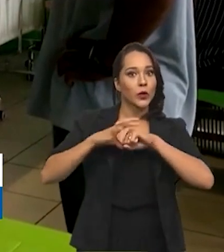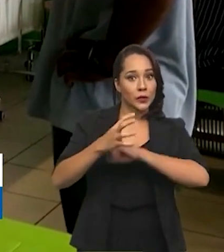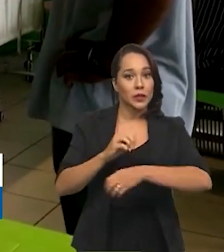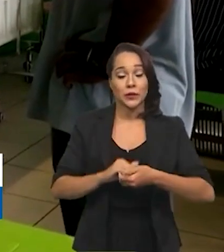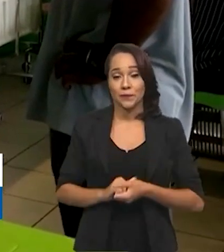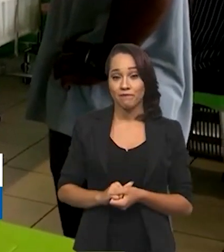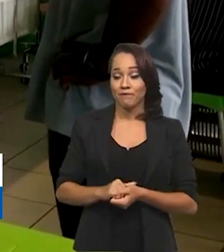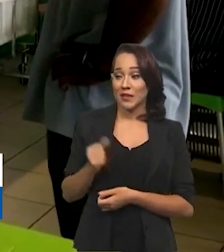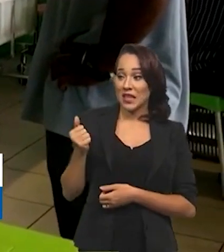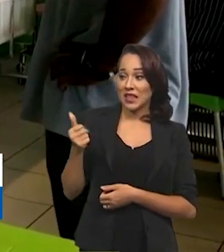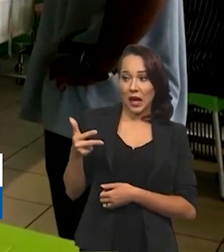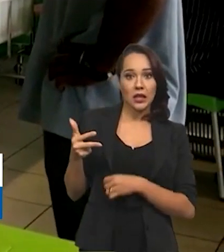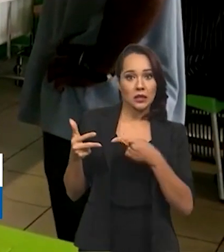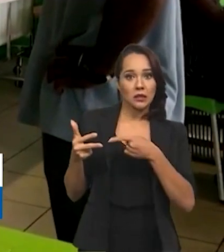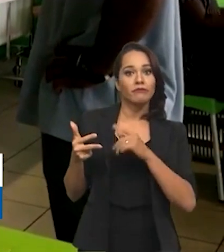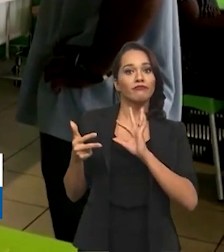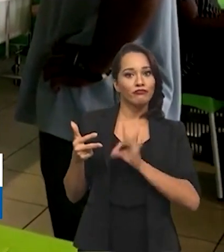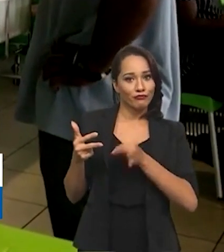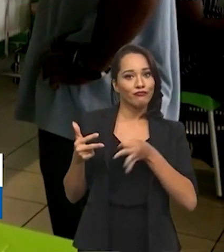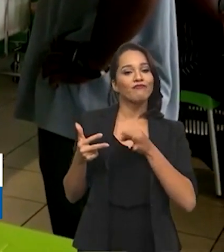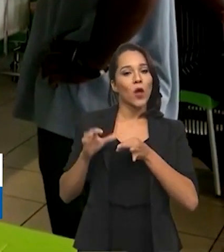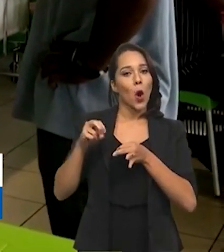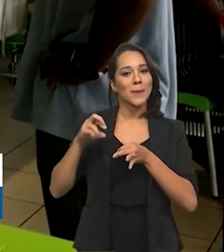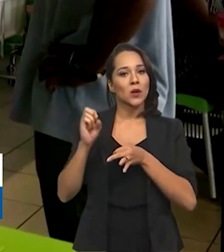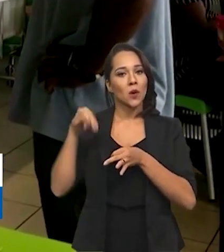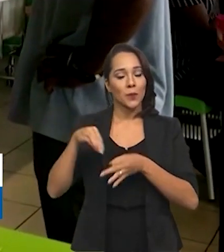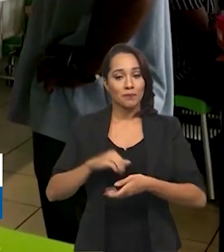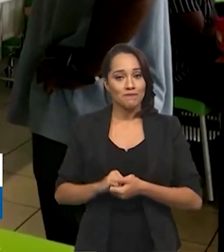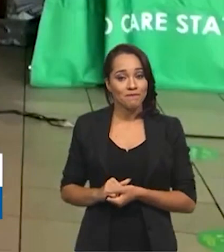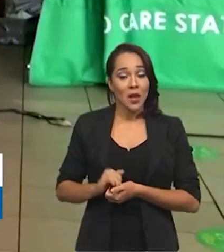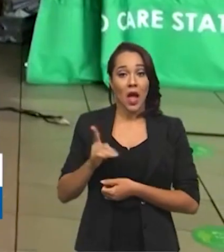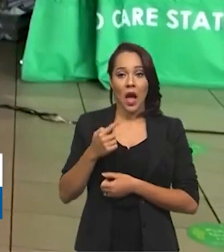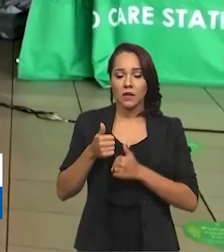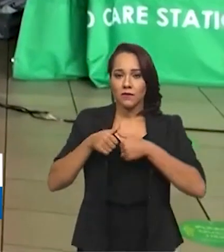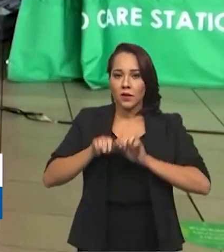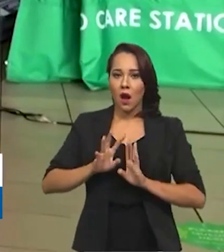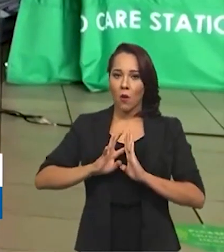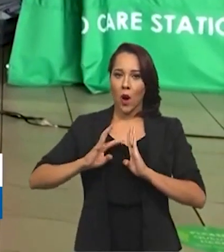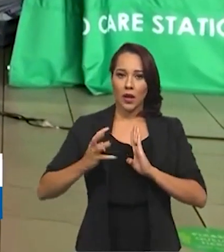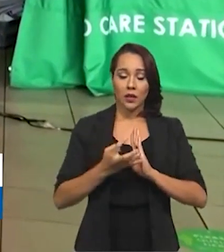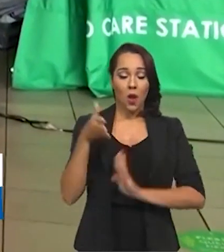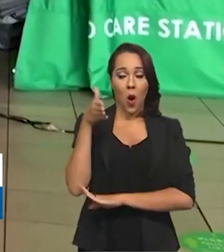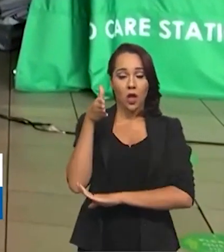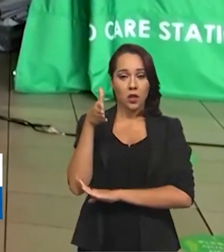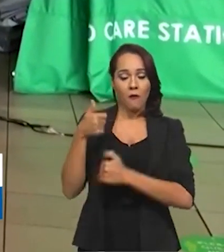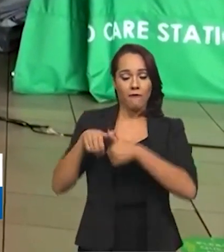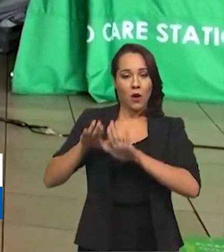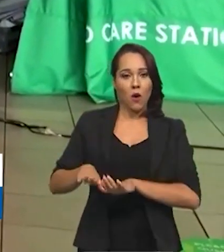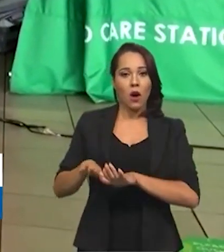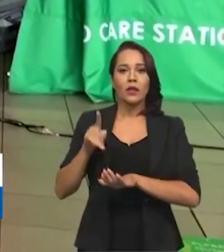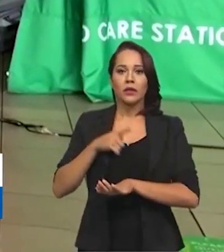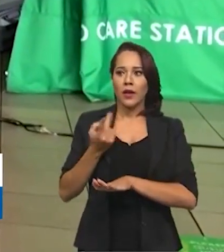para convide 13 deles tinham a variante omicron Eles foram postos em quarentena no hotel e um